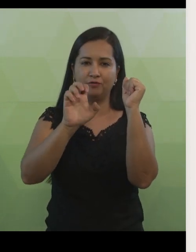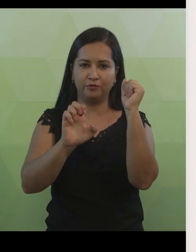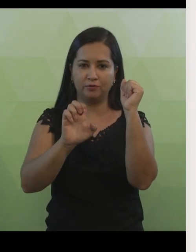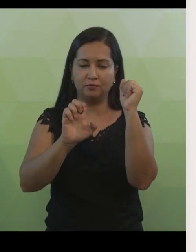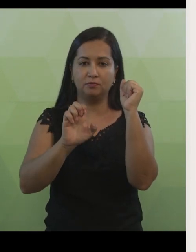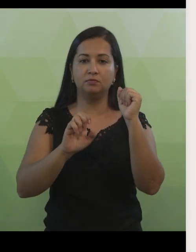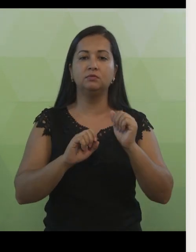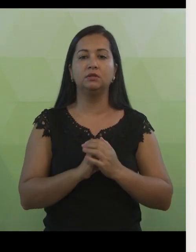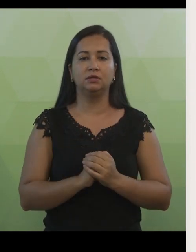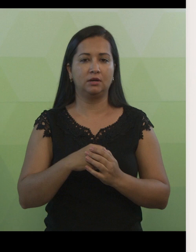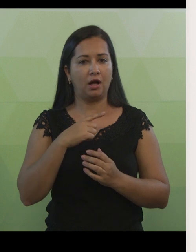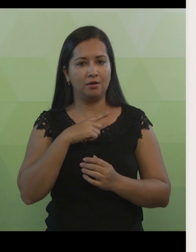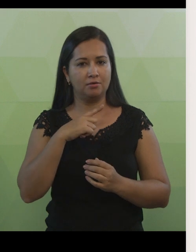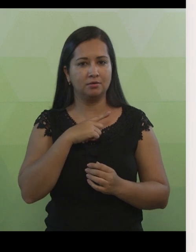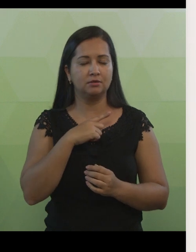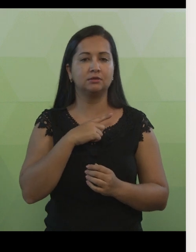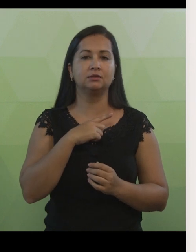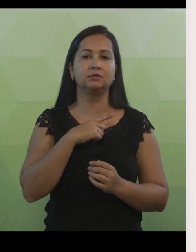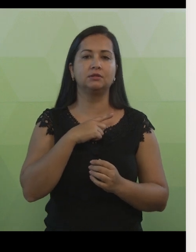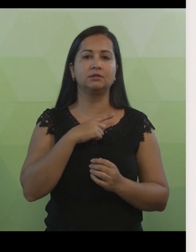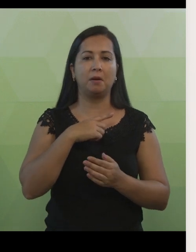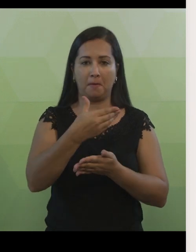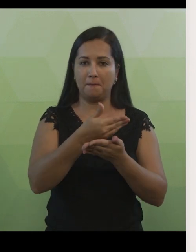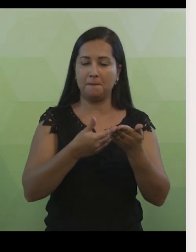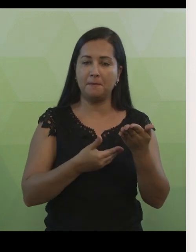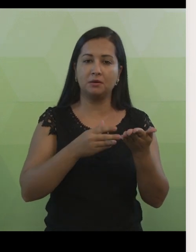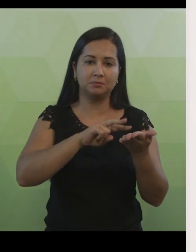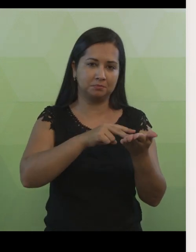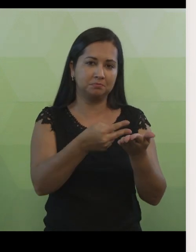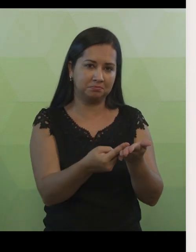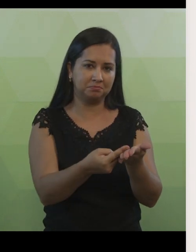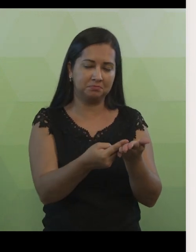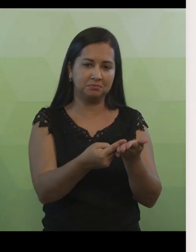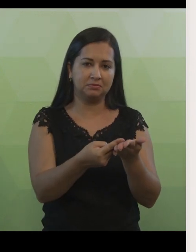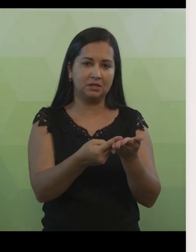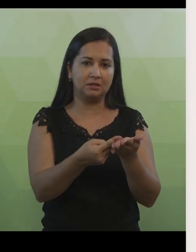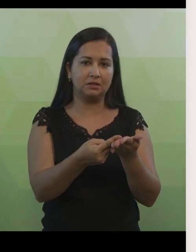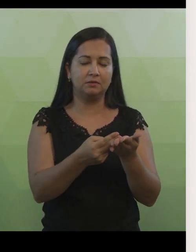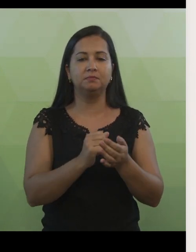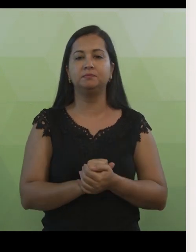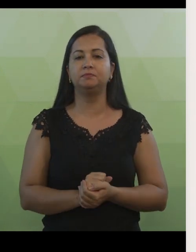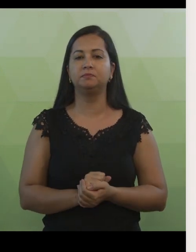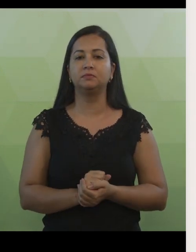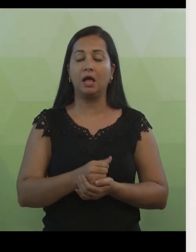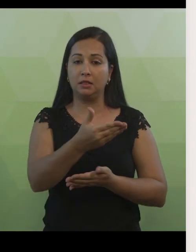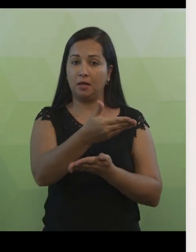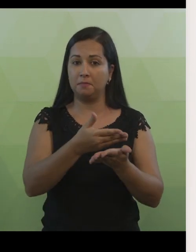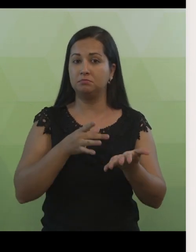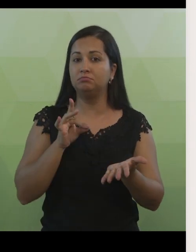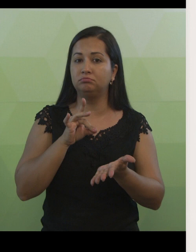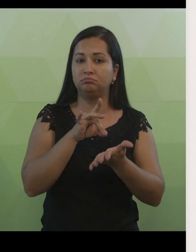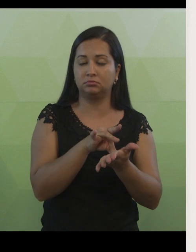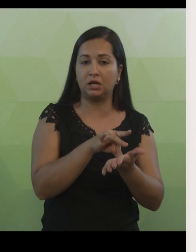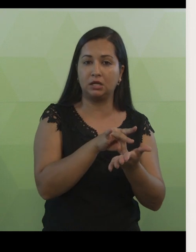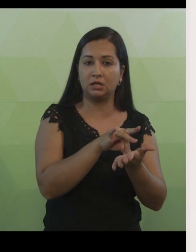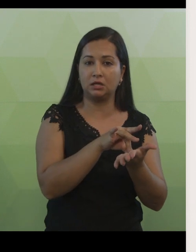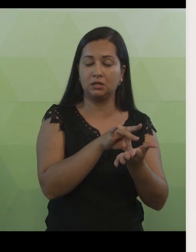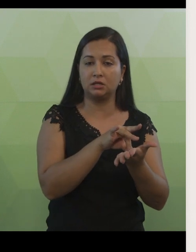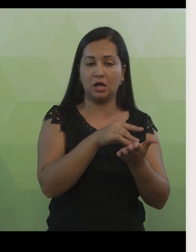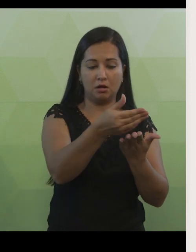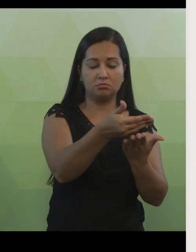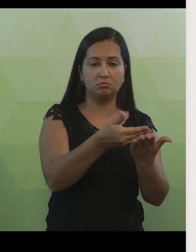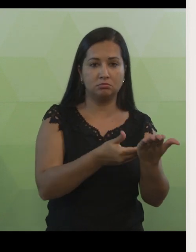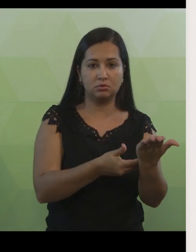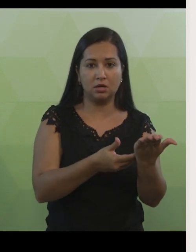tarefa, seja de criptografar ou descriptografar uma mensagem. O termo mensagem original, sem ser codificado, é conhecido como